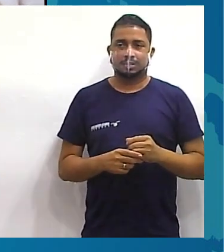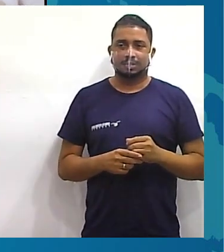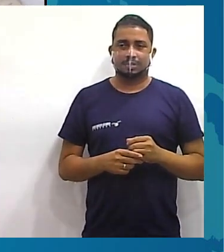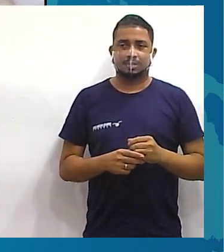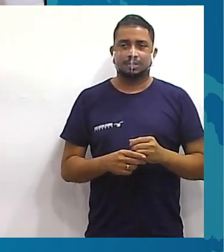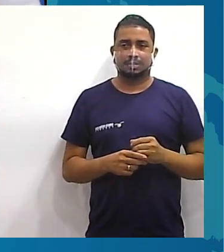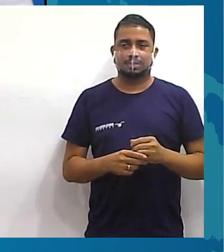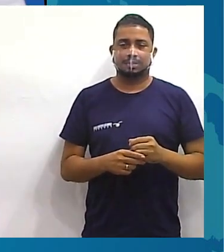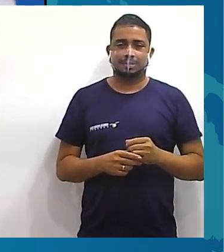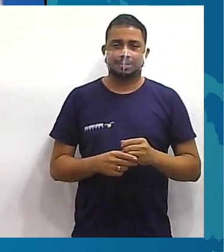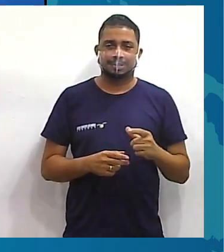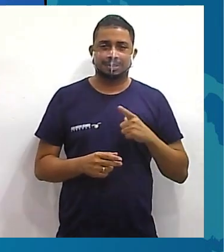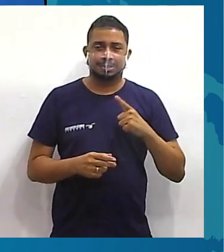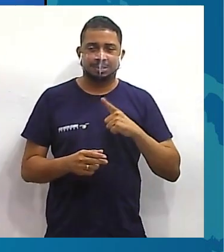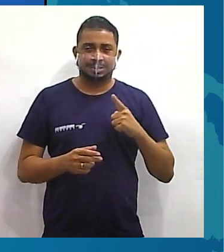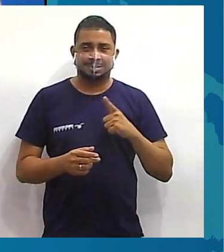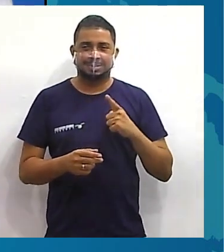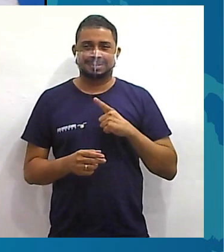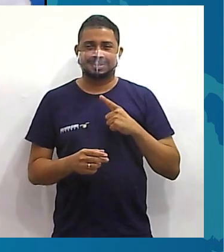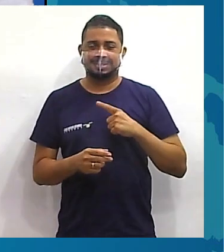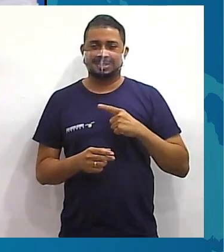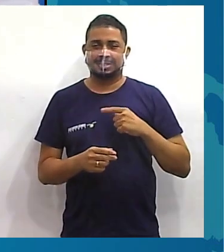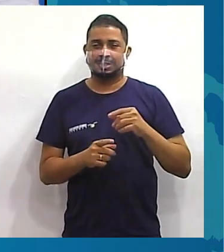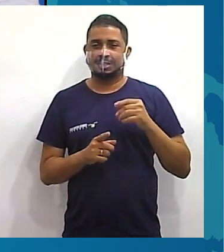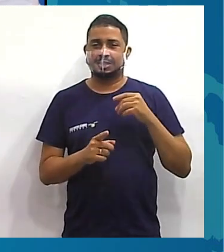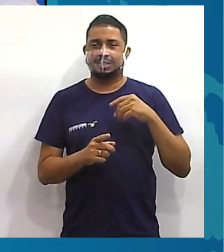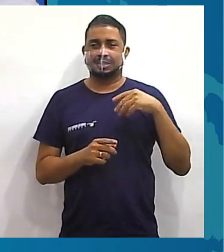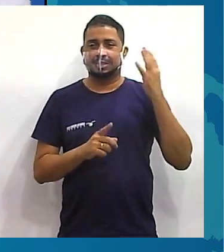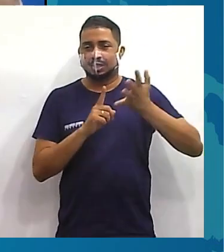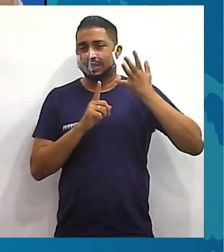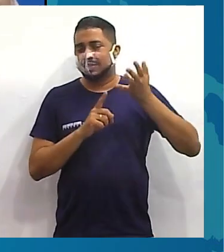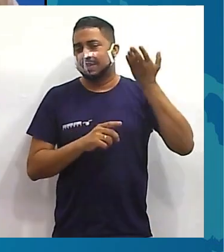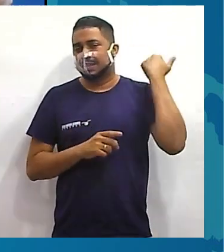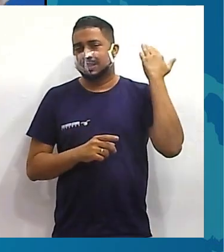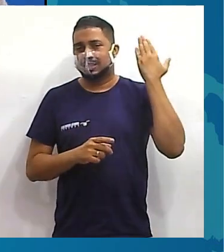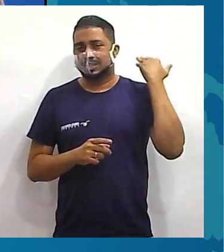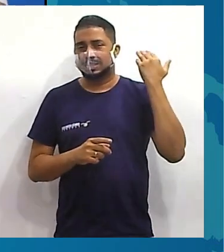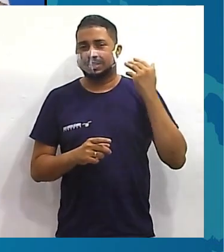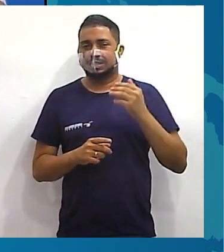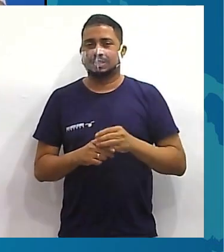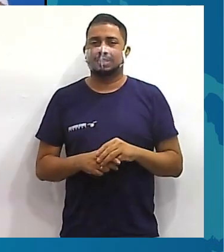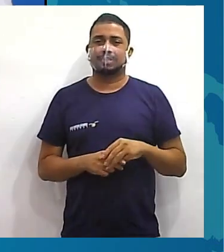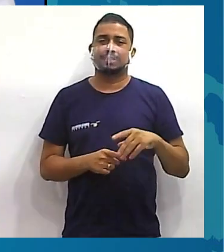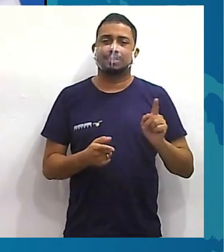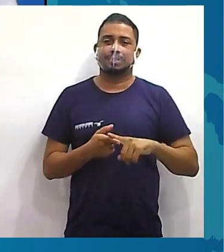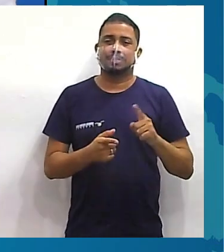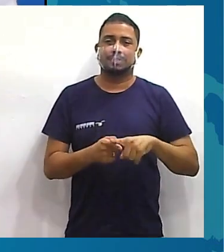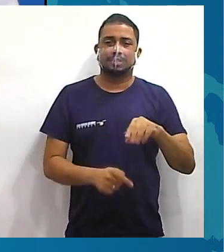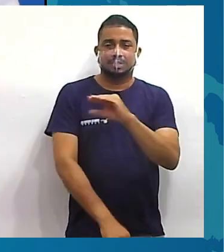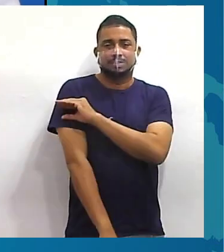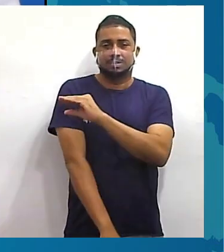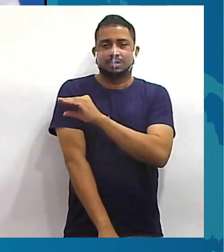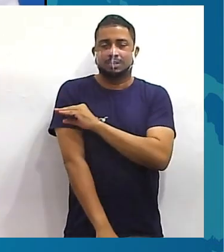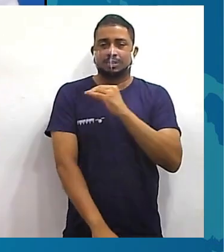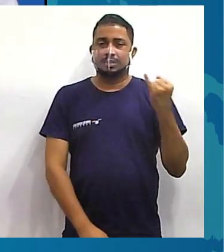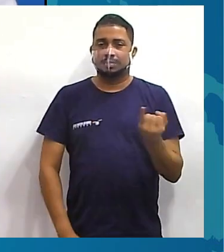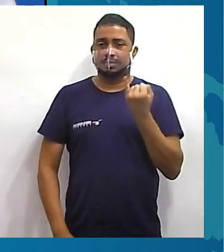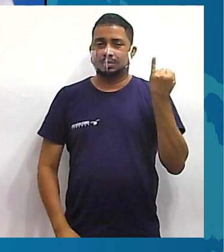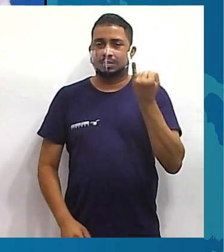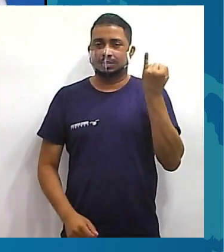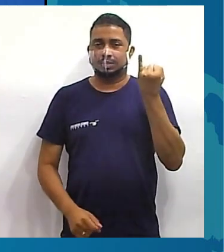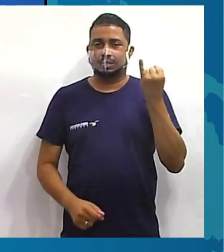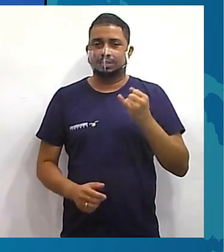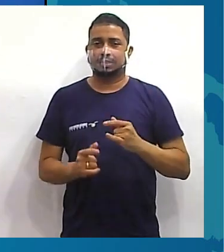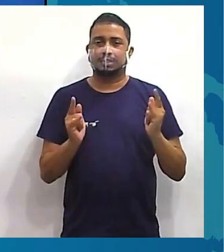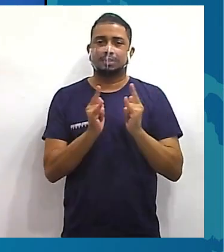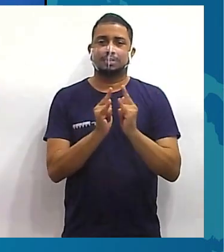chat acompanhando com vocês, na live anterior, né, Márcia? Sim. Então, a função fiscal também é muito importante dentro da instituição,